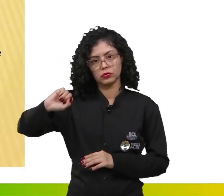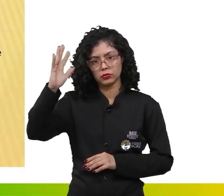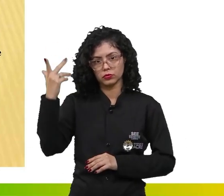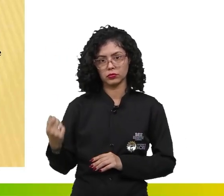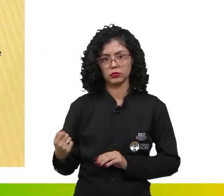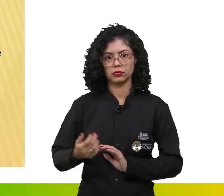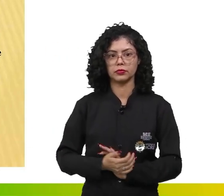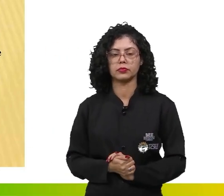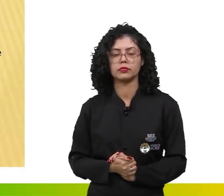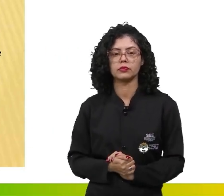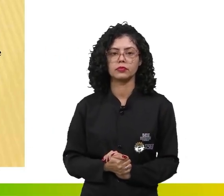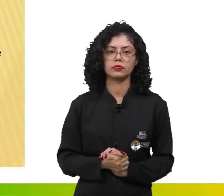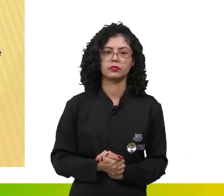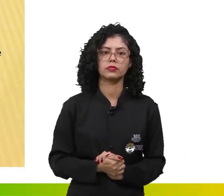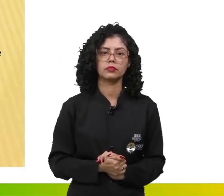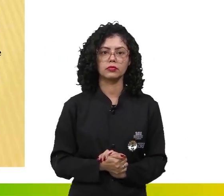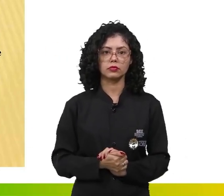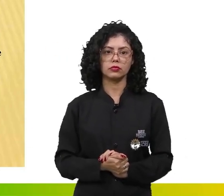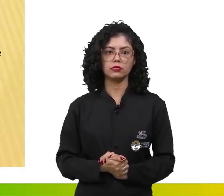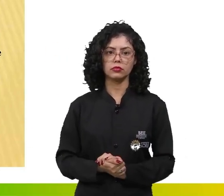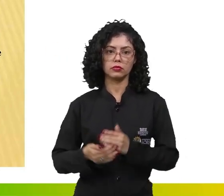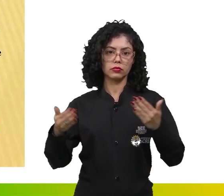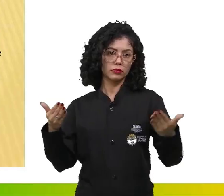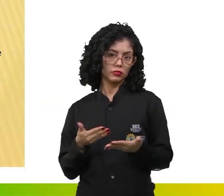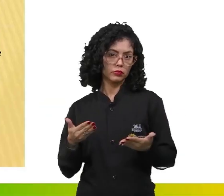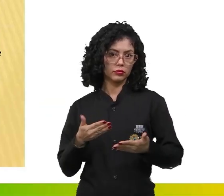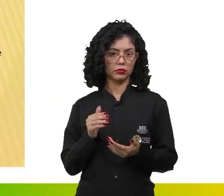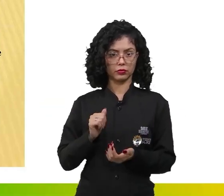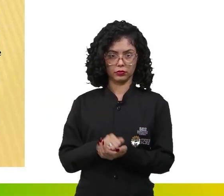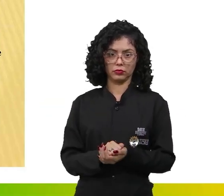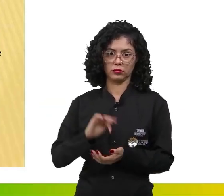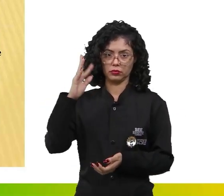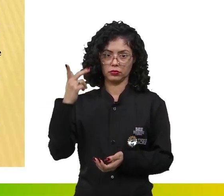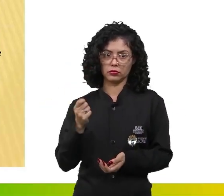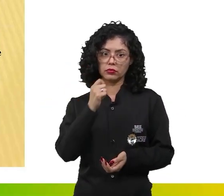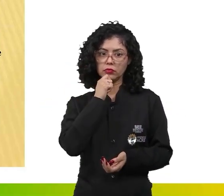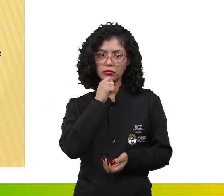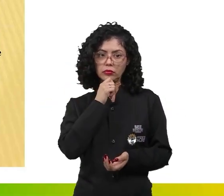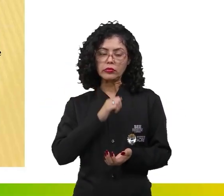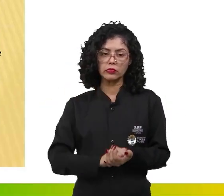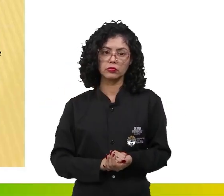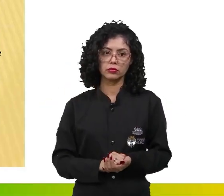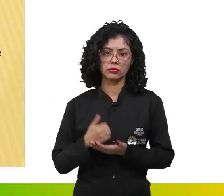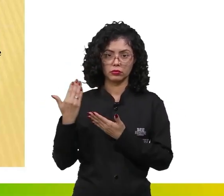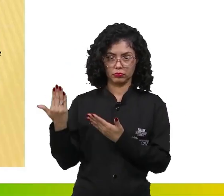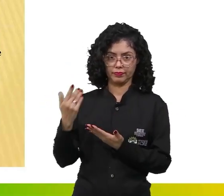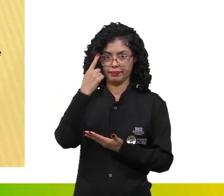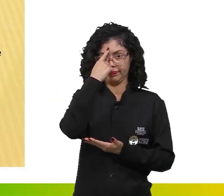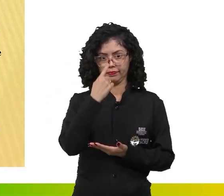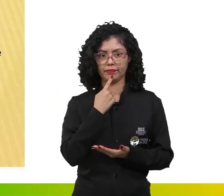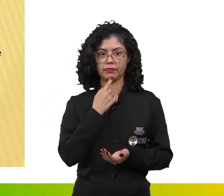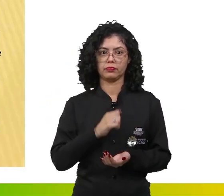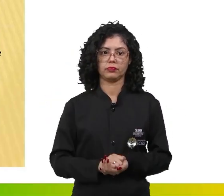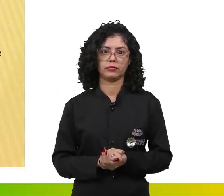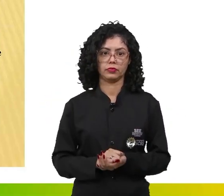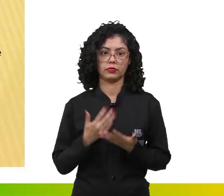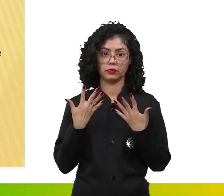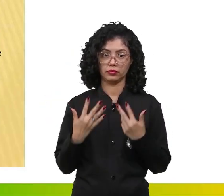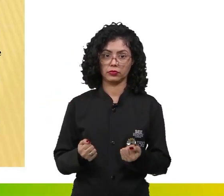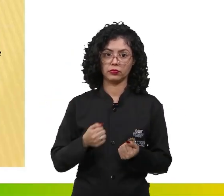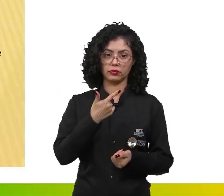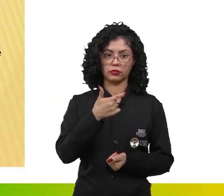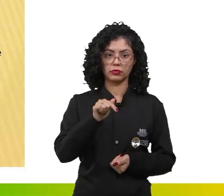solo sul-africano. A bandeira atual da África do Sul, essa que vocês estão vendo aqui, foi adotada